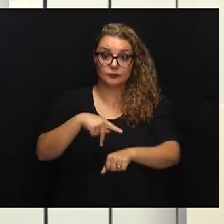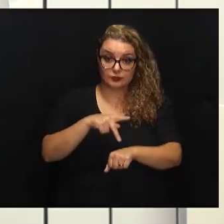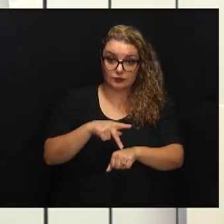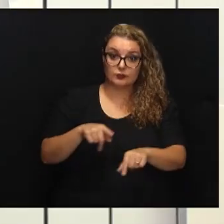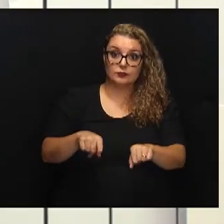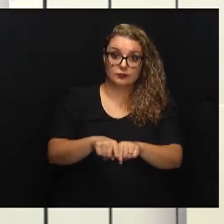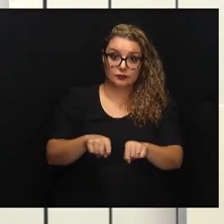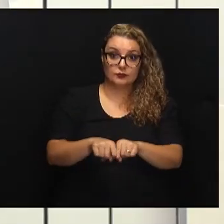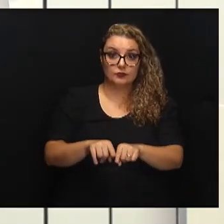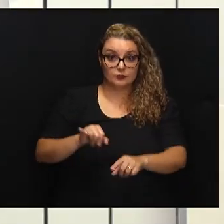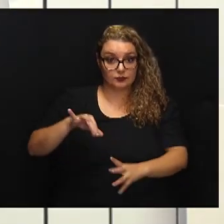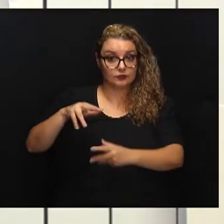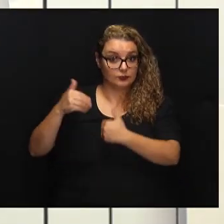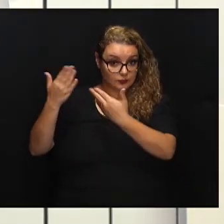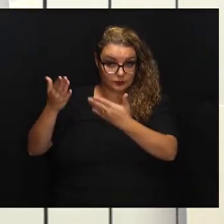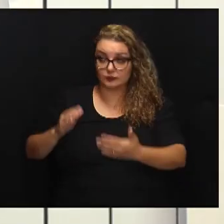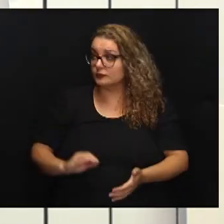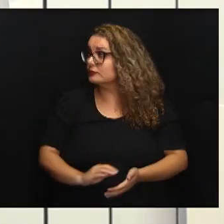no exterior.